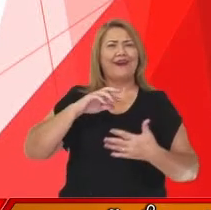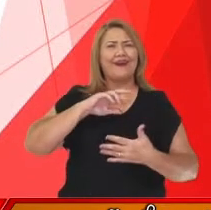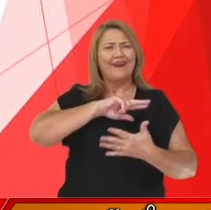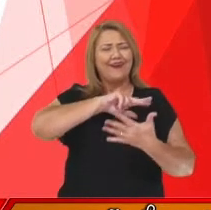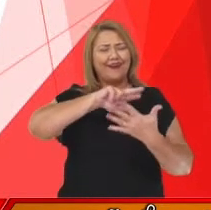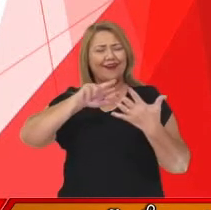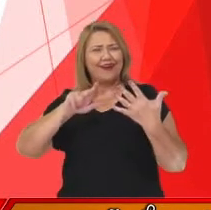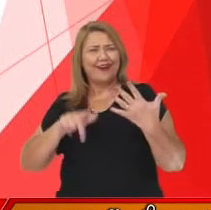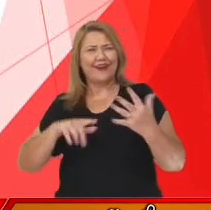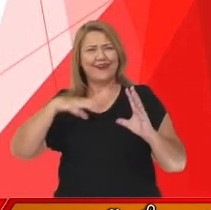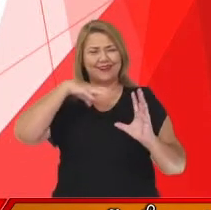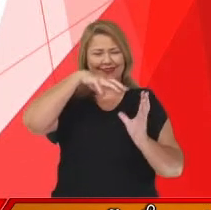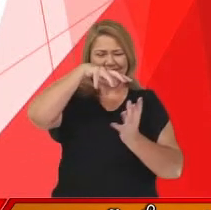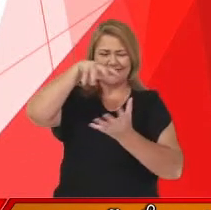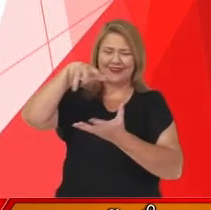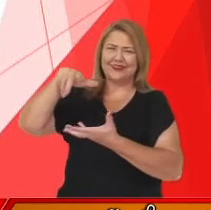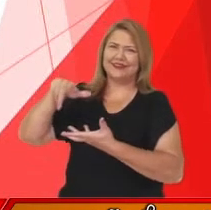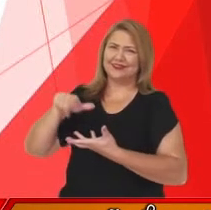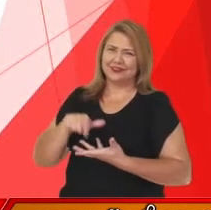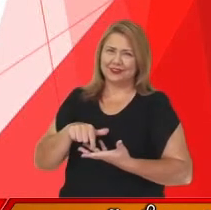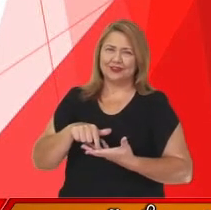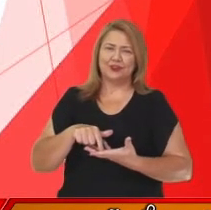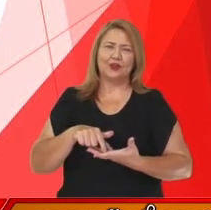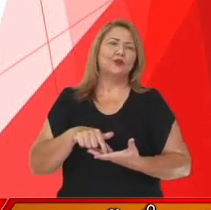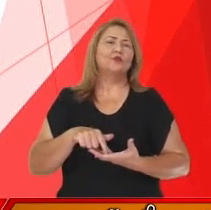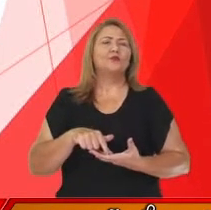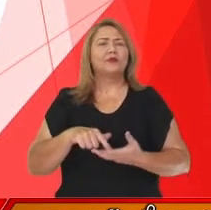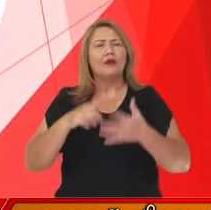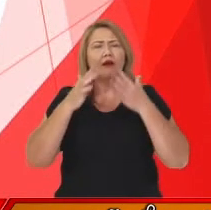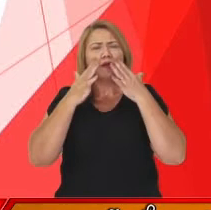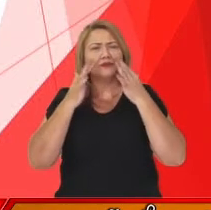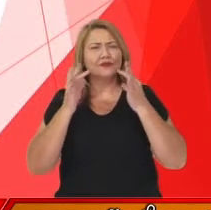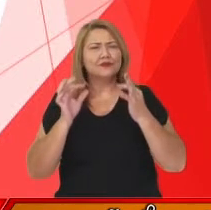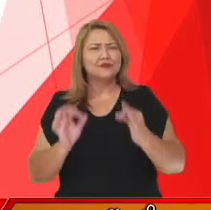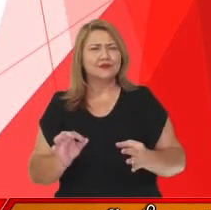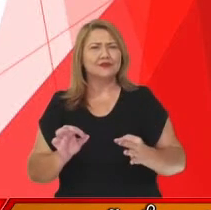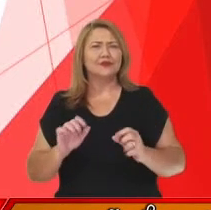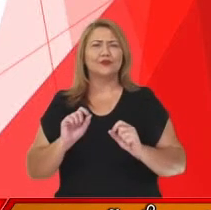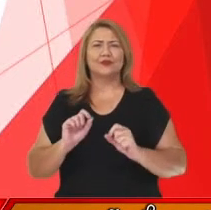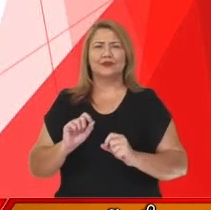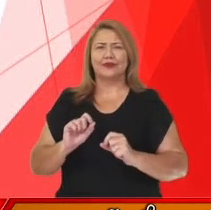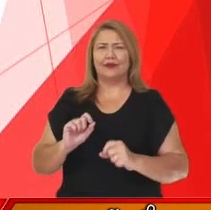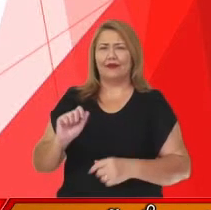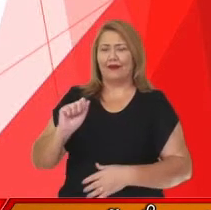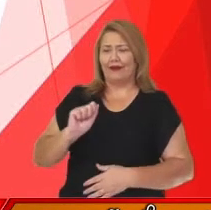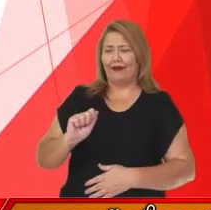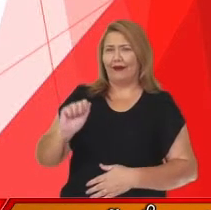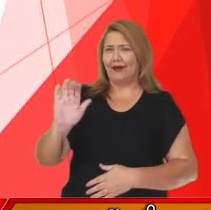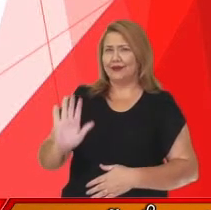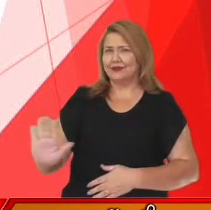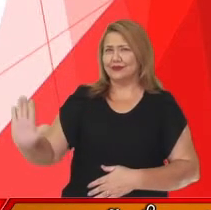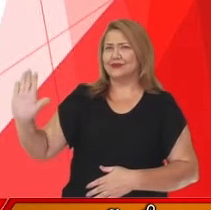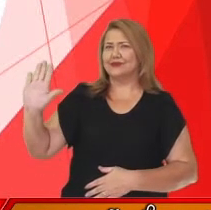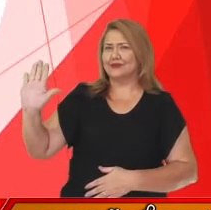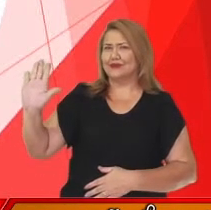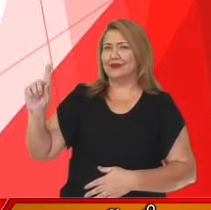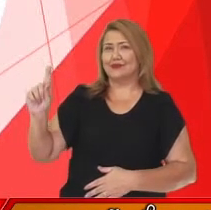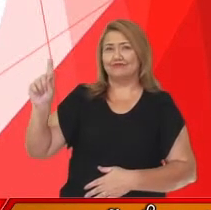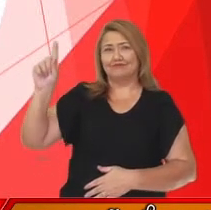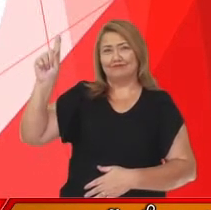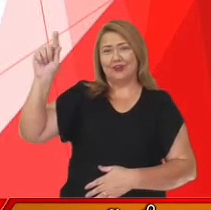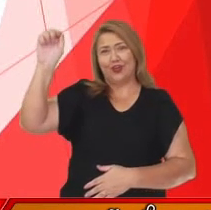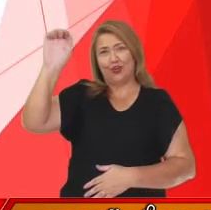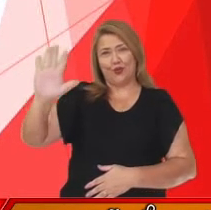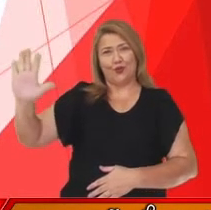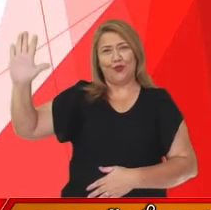no nosso planeta ao ele ao levar a nossa atenção ao continente Asiático e ao